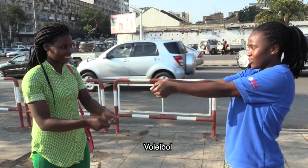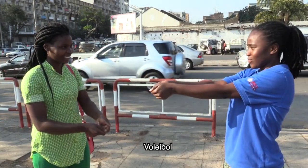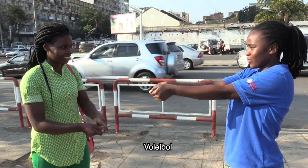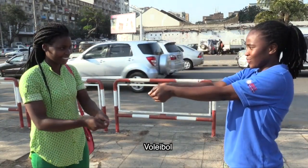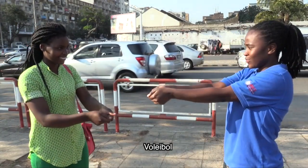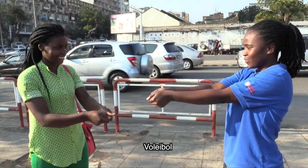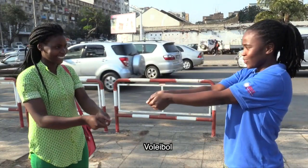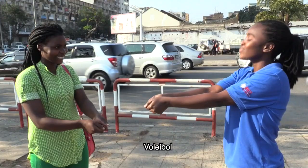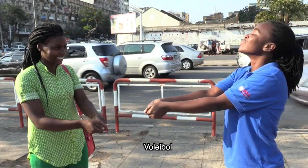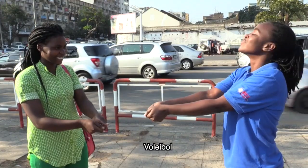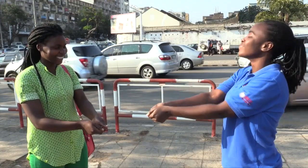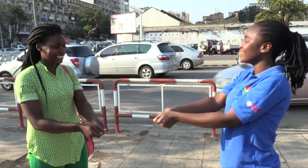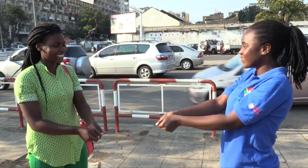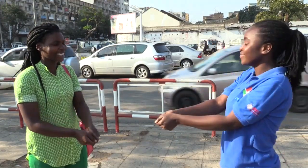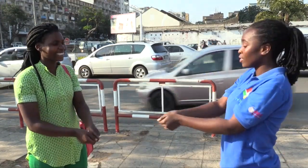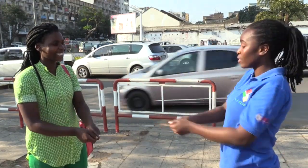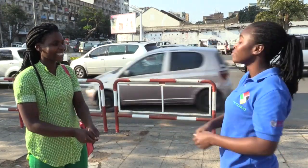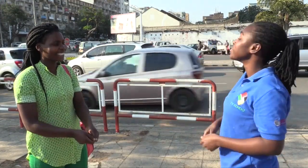VOLLEYBOL